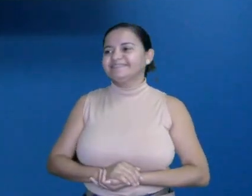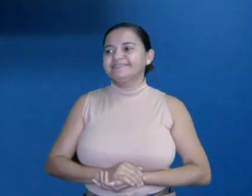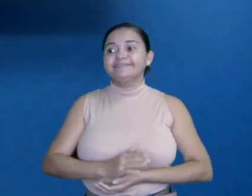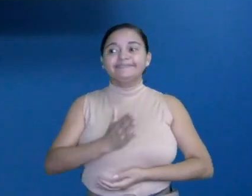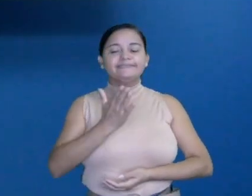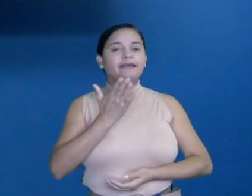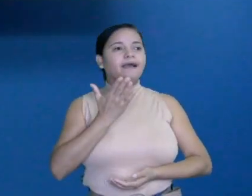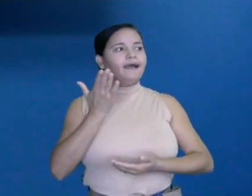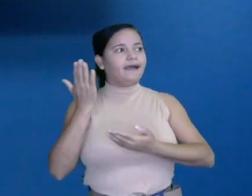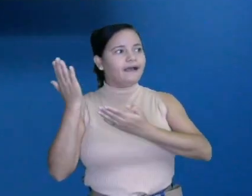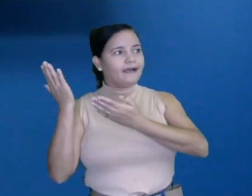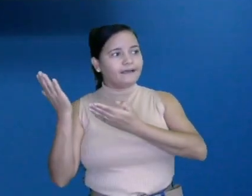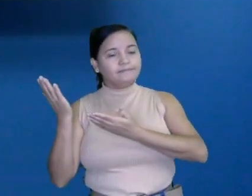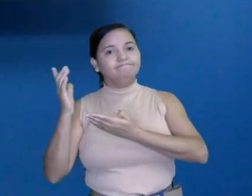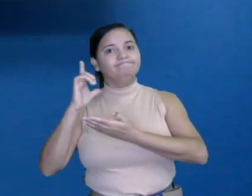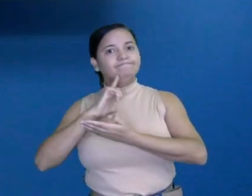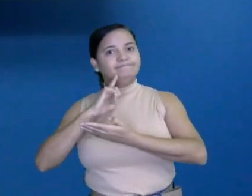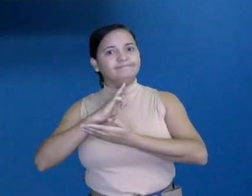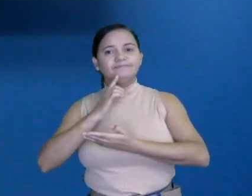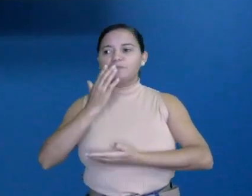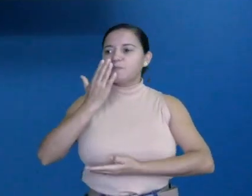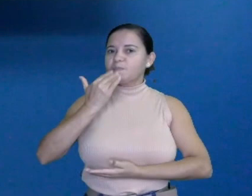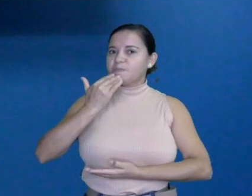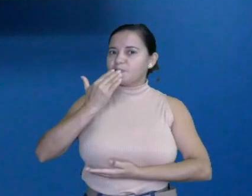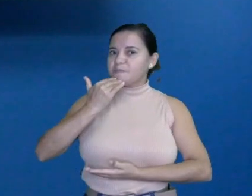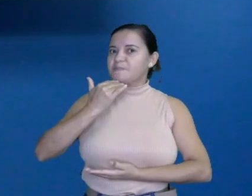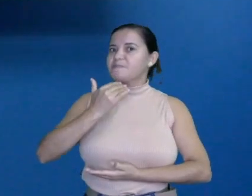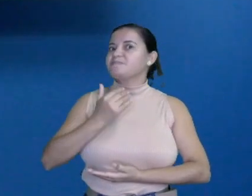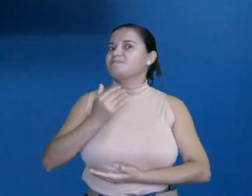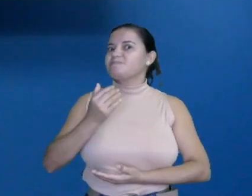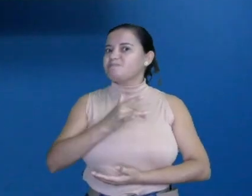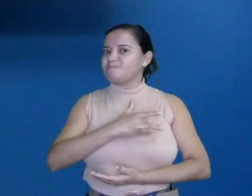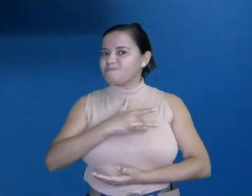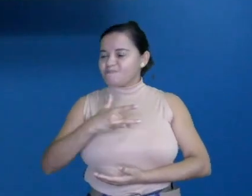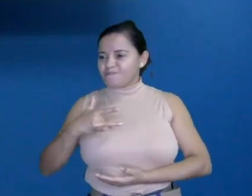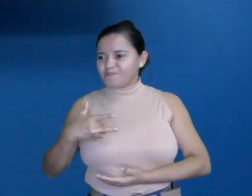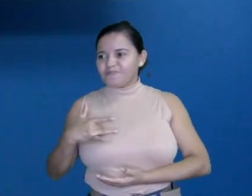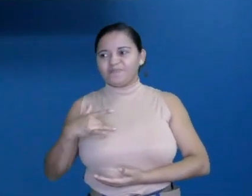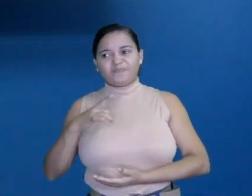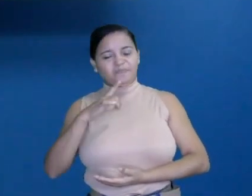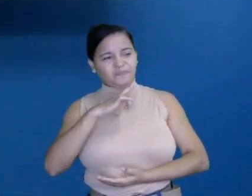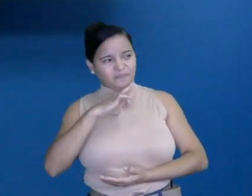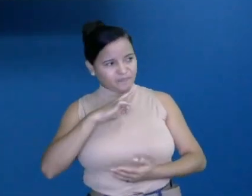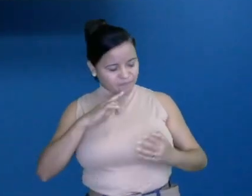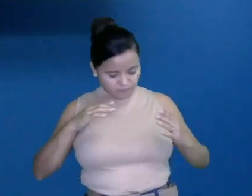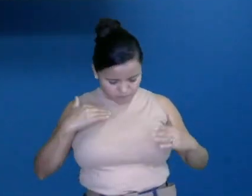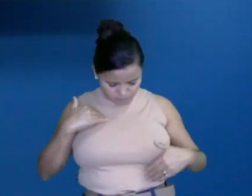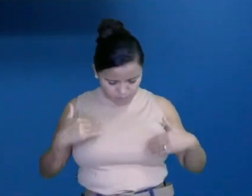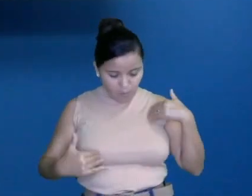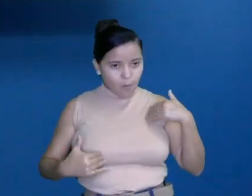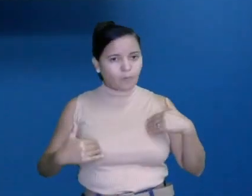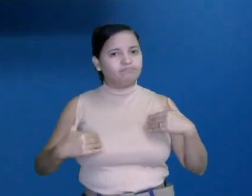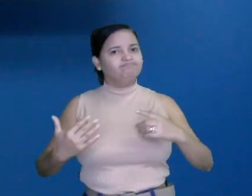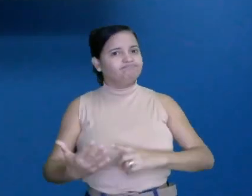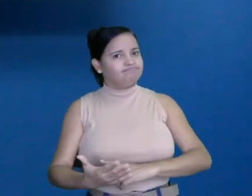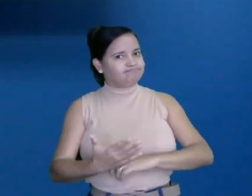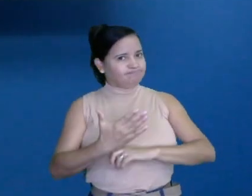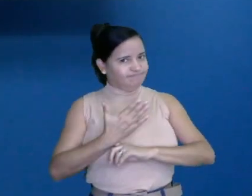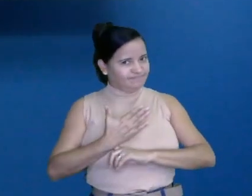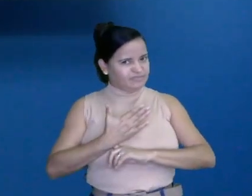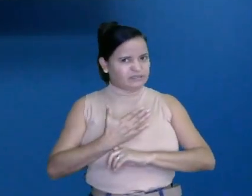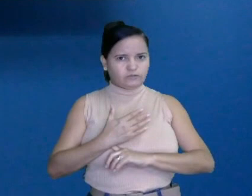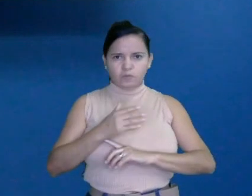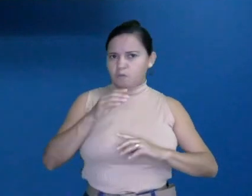alimentação saudável é um dos fatores onde nós podemos cuidar do nosso corpo. Não adianta apenas